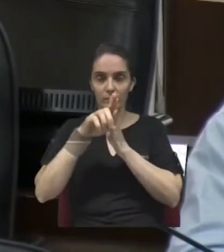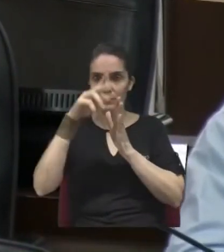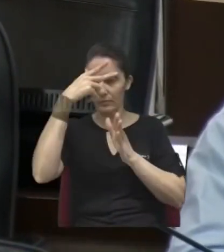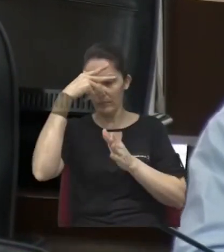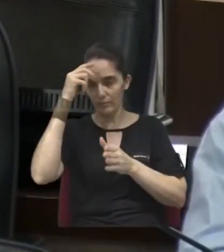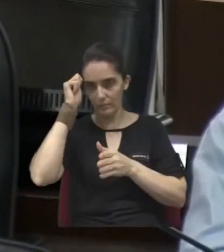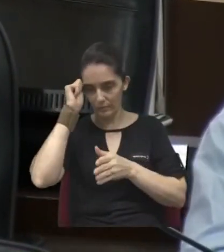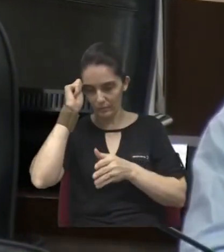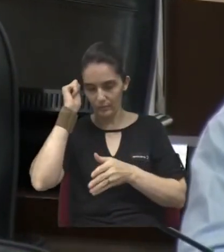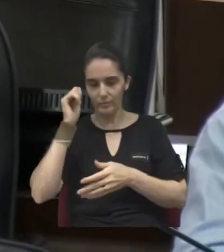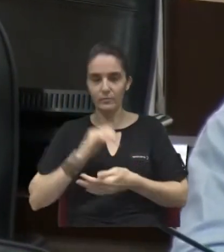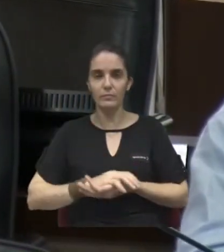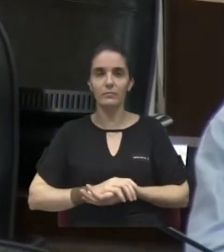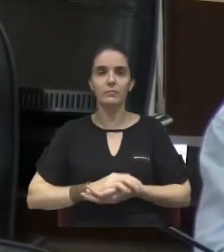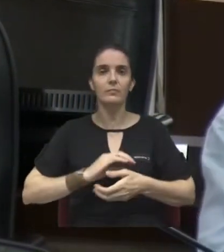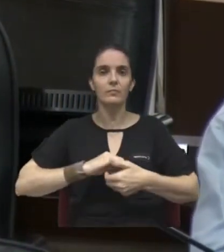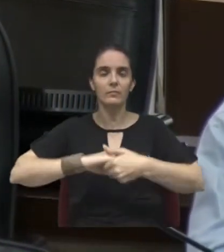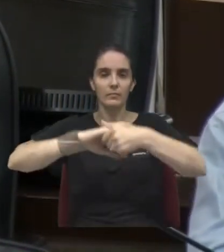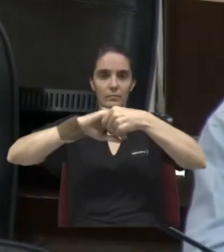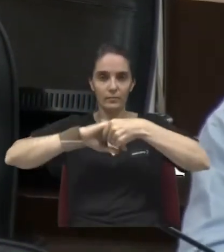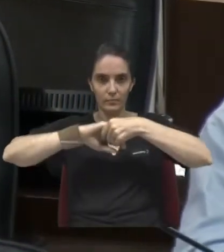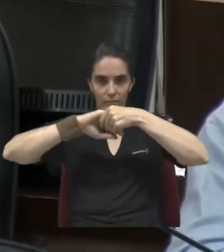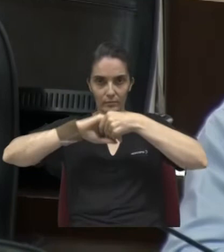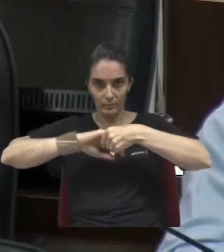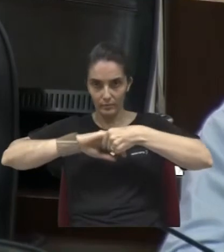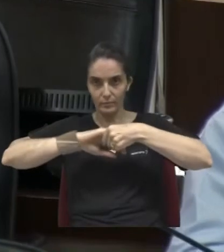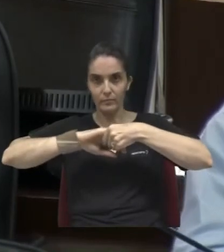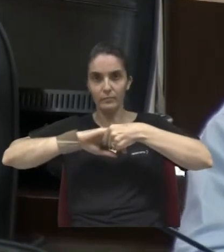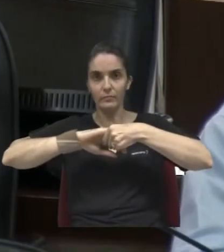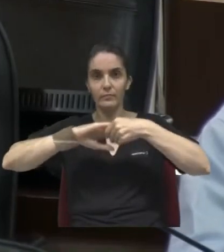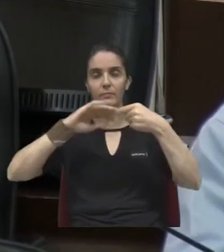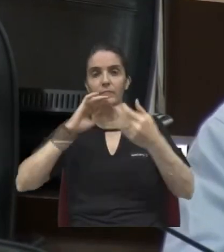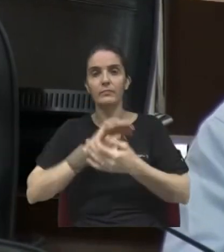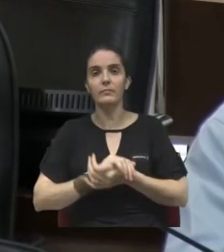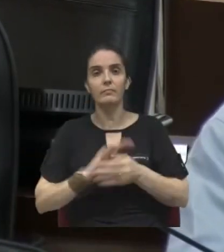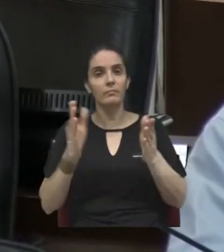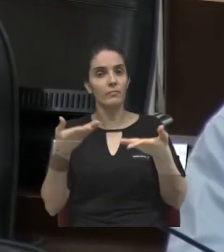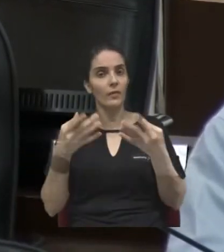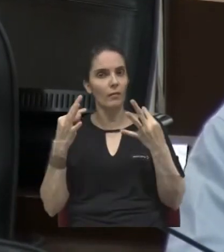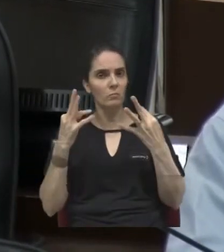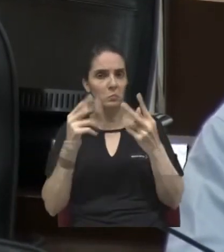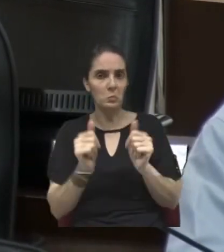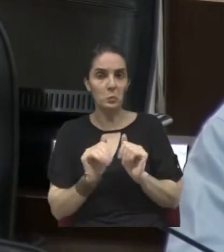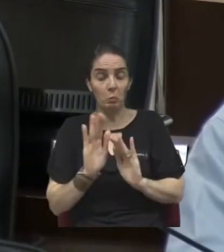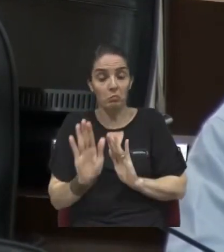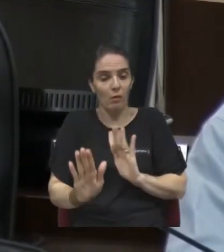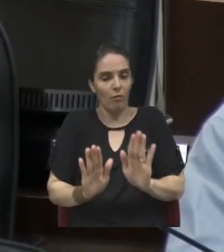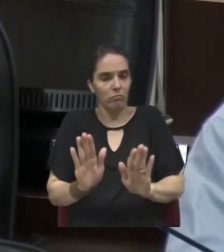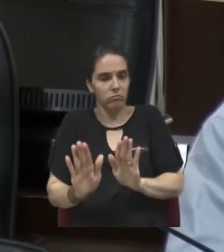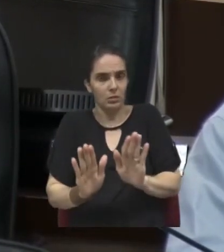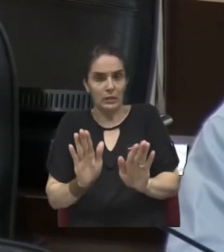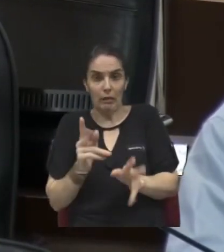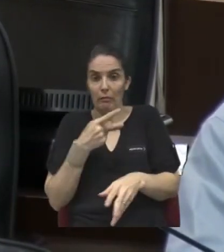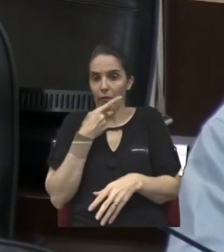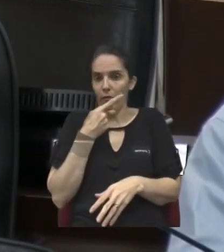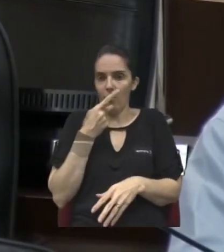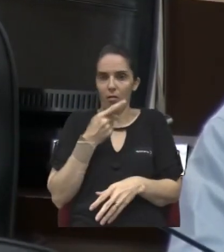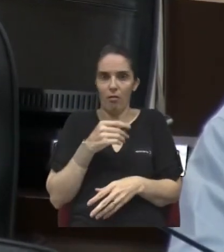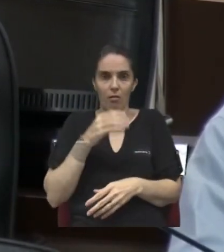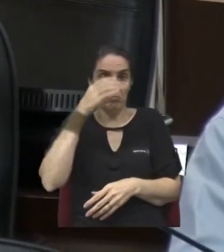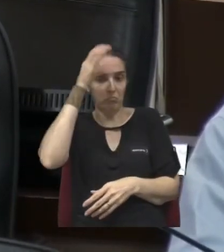Parabéns. E hoje está todo mundo muito comedido para falar aqui, viu? Carol, Cleiton,